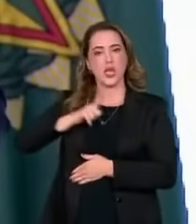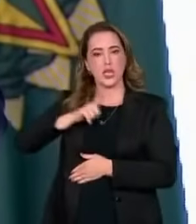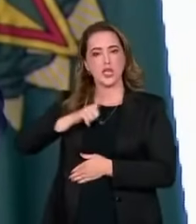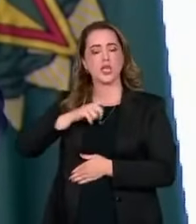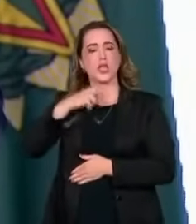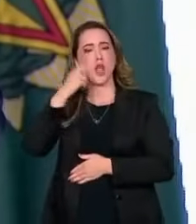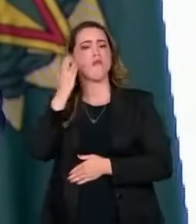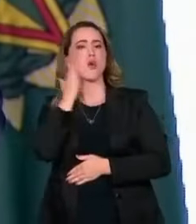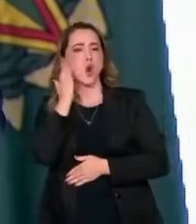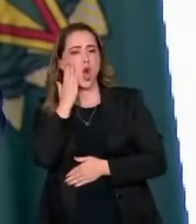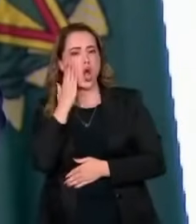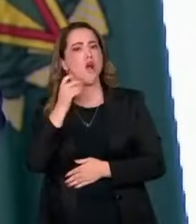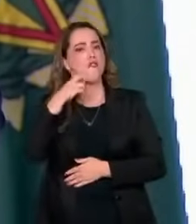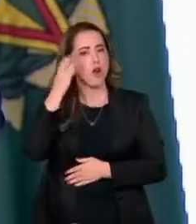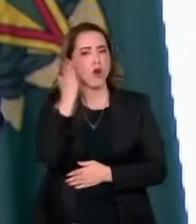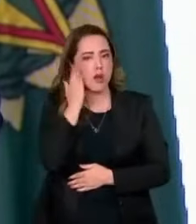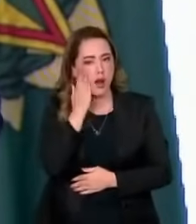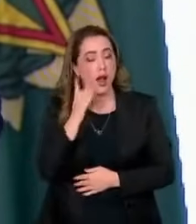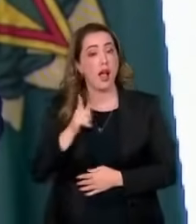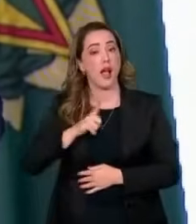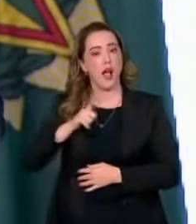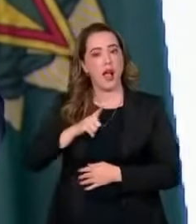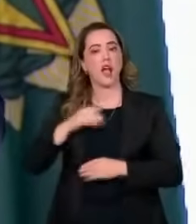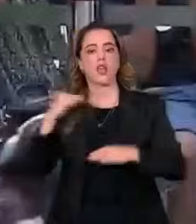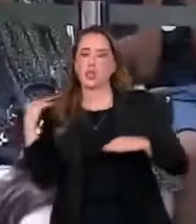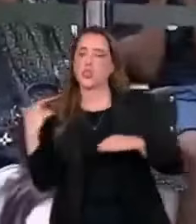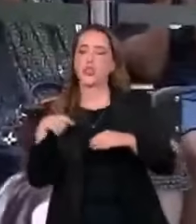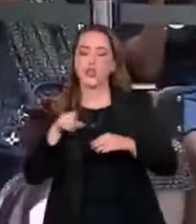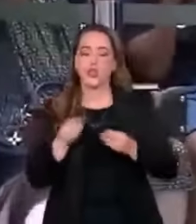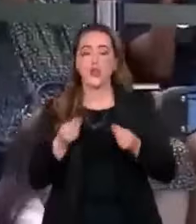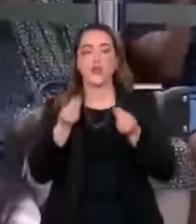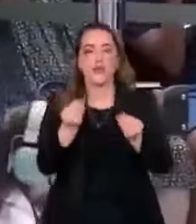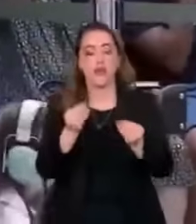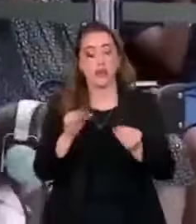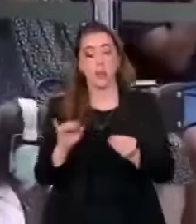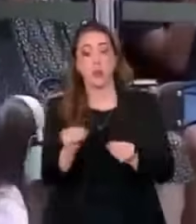de tratar os diferentes como iguais.